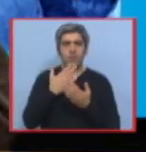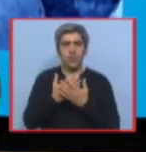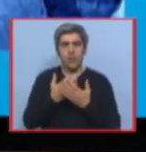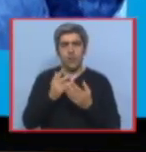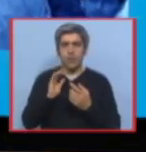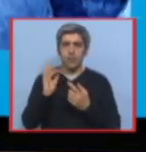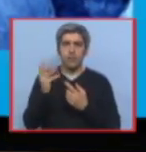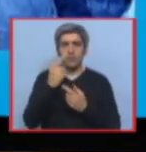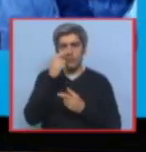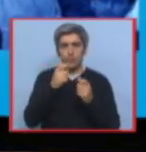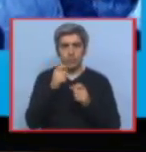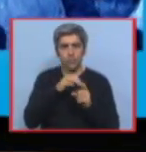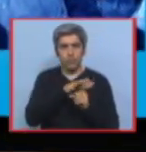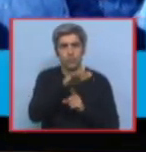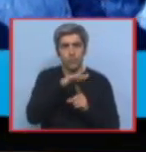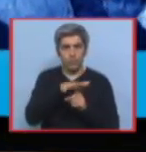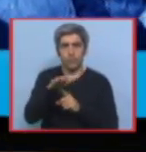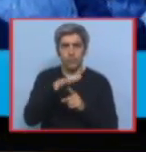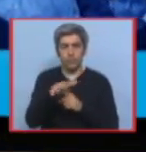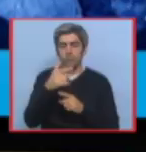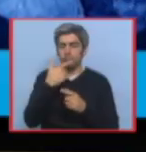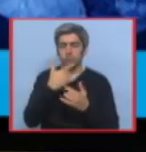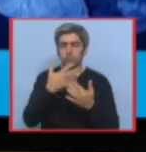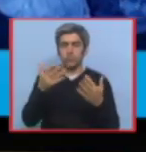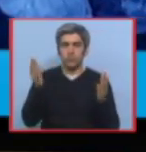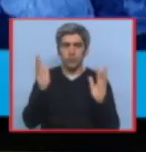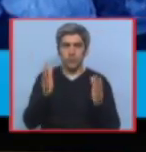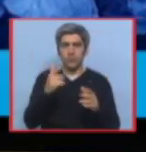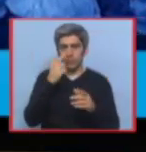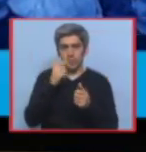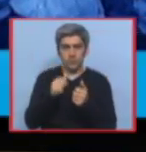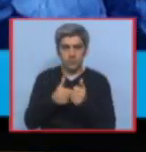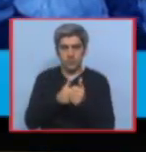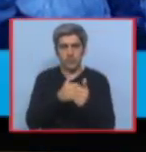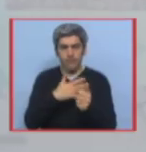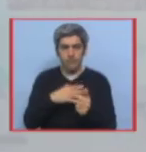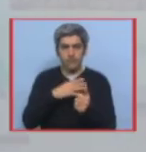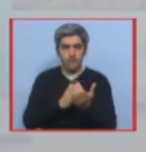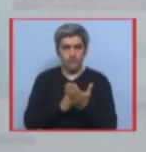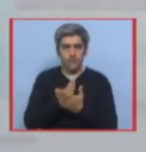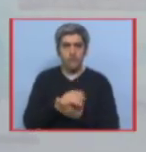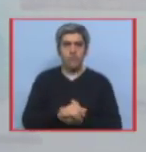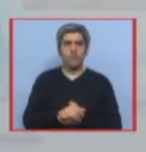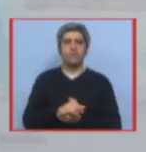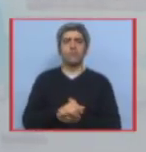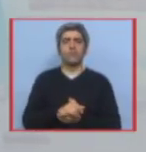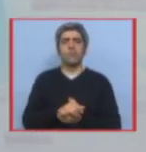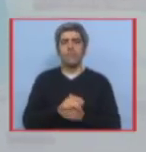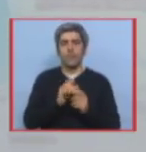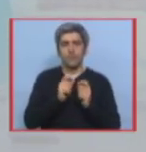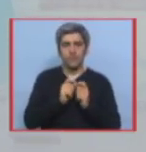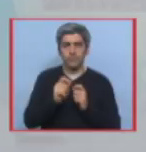sua volta um número incontável já de seguidores e que, ao longo